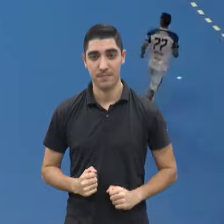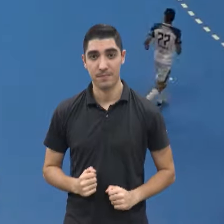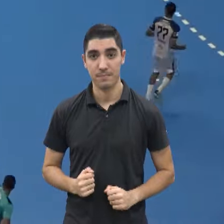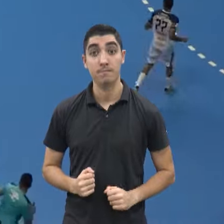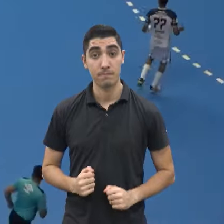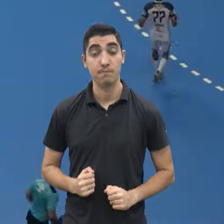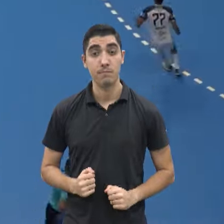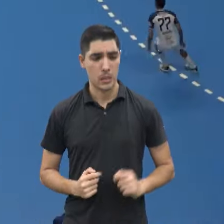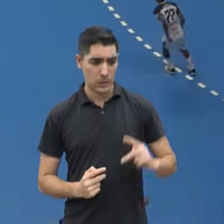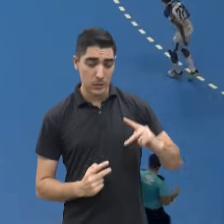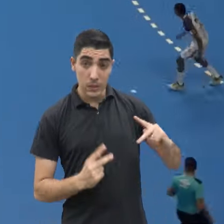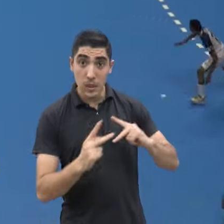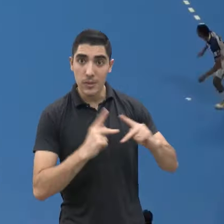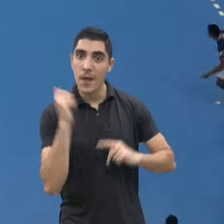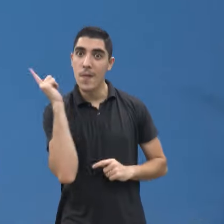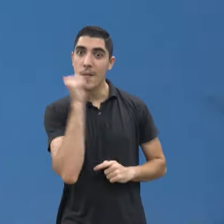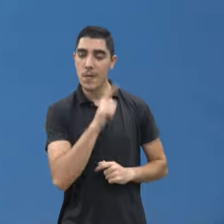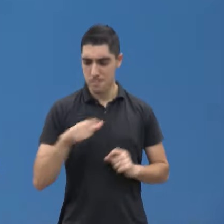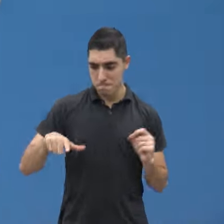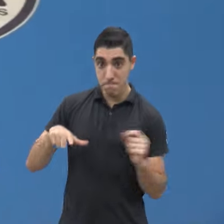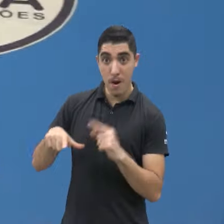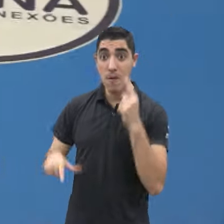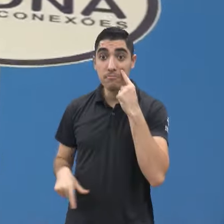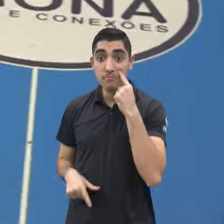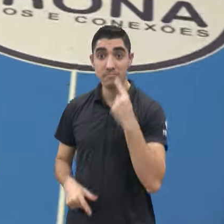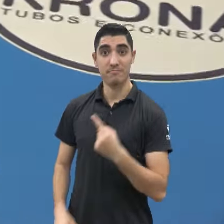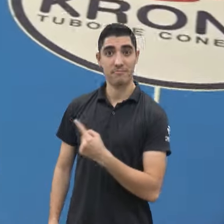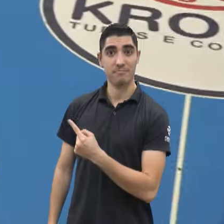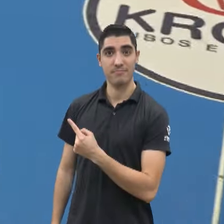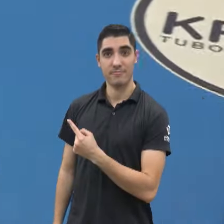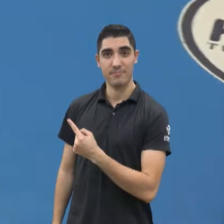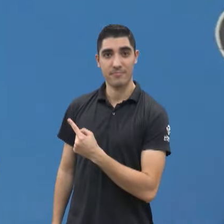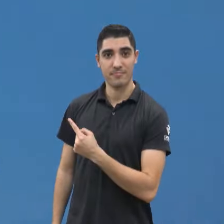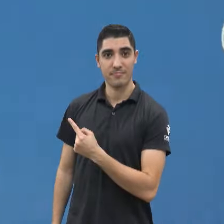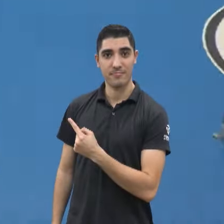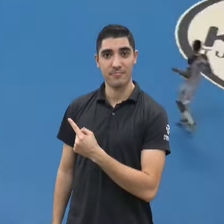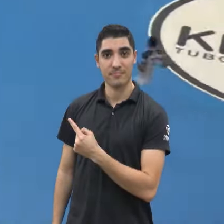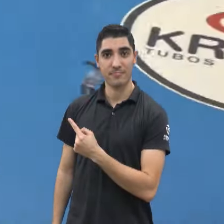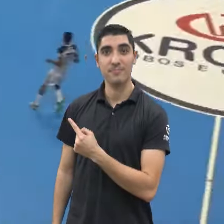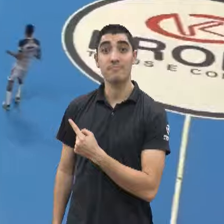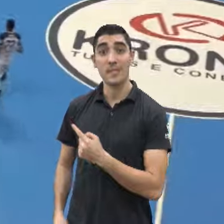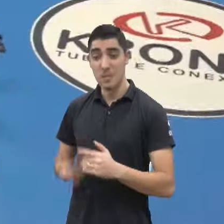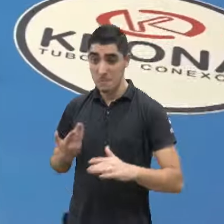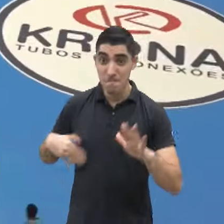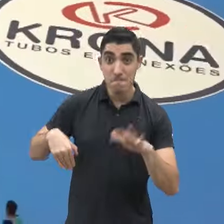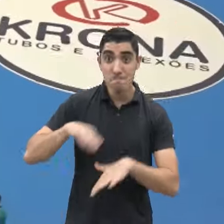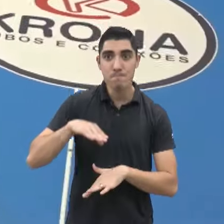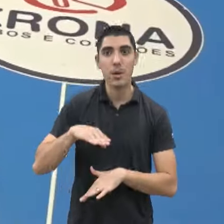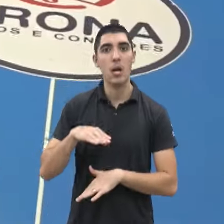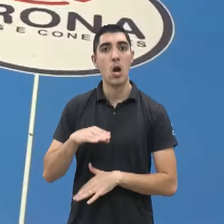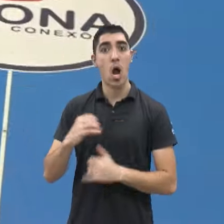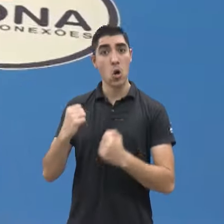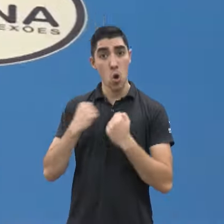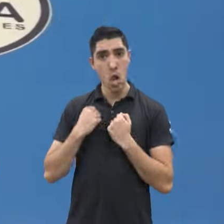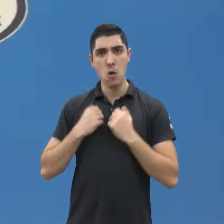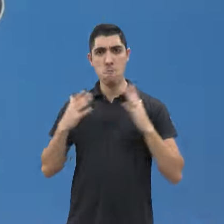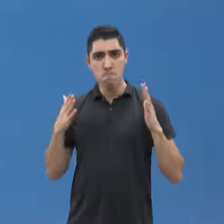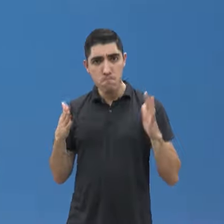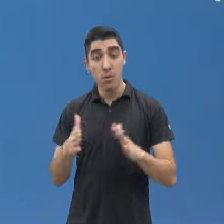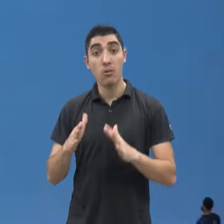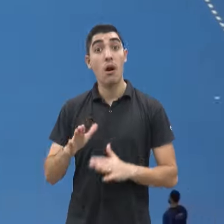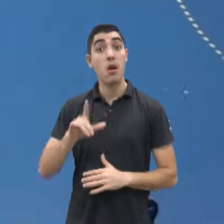José respondeu nessa roubada de bola de Eric, na quadra de defesa, em velocidade, soltou a bomba. Valenga fez a defesa no